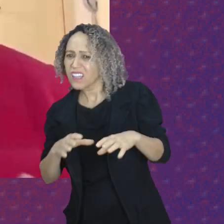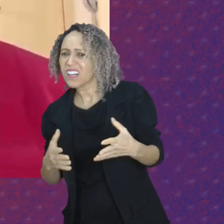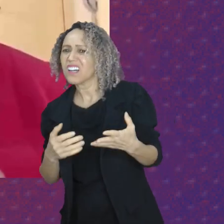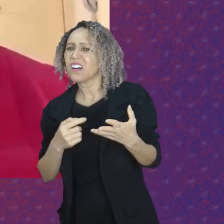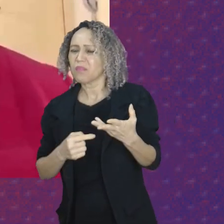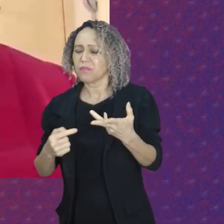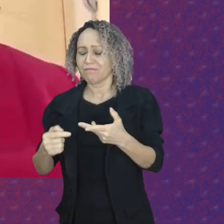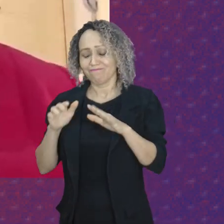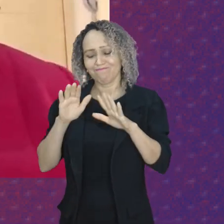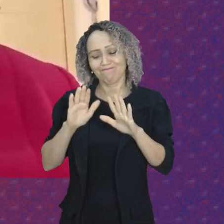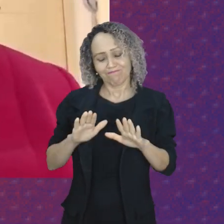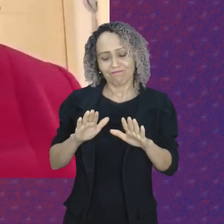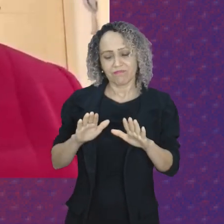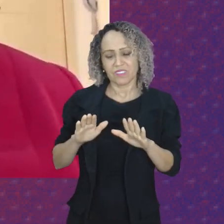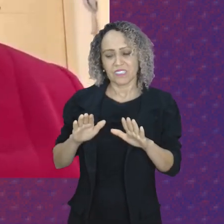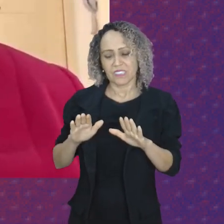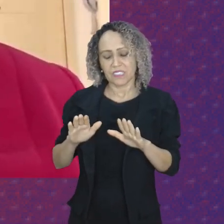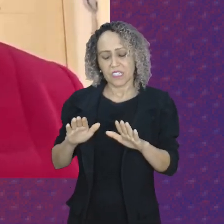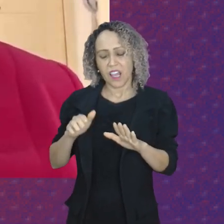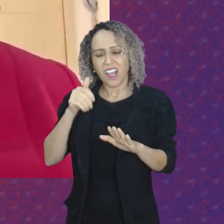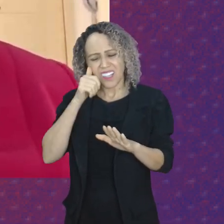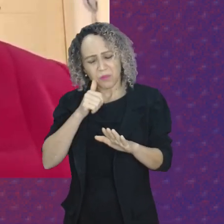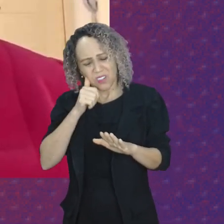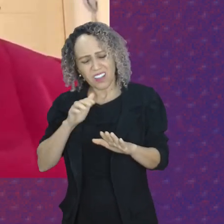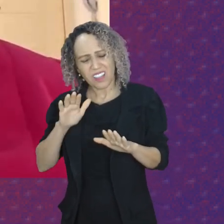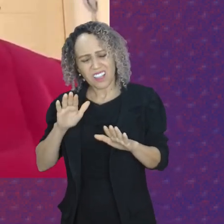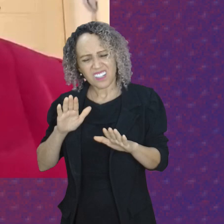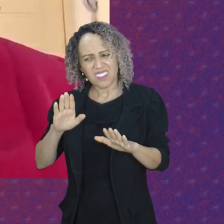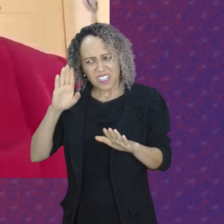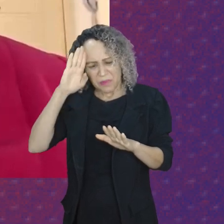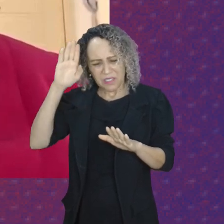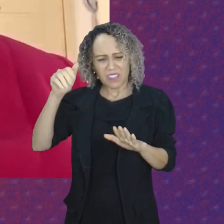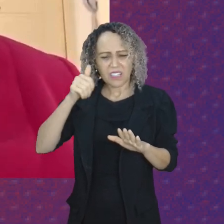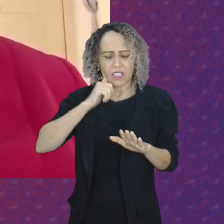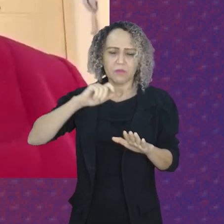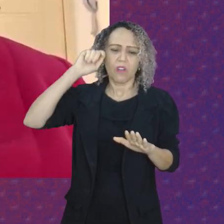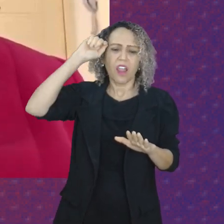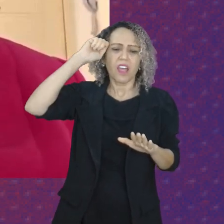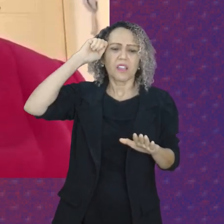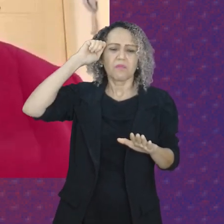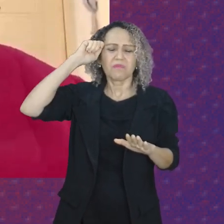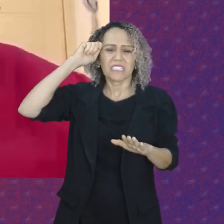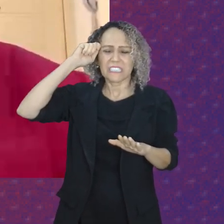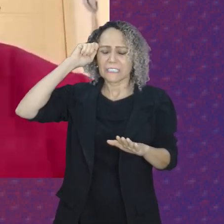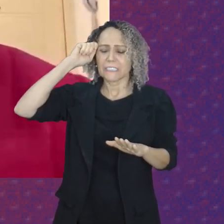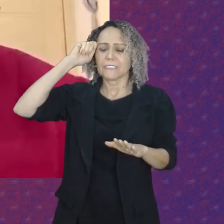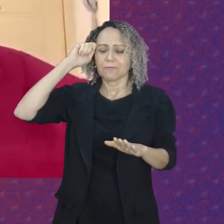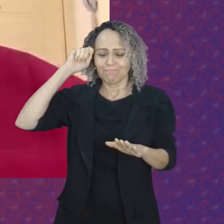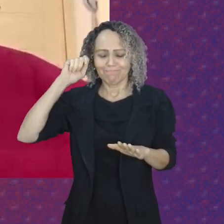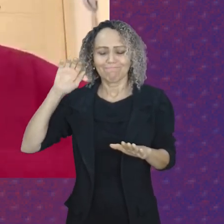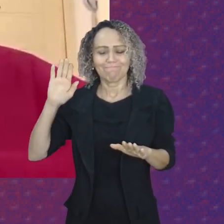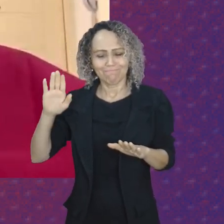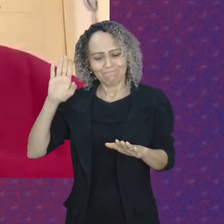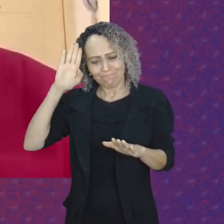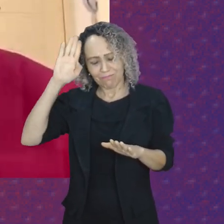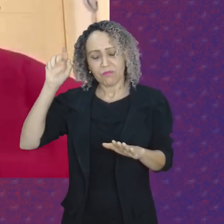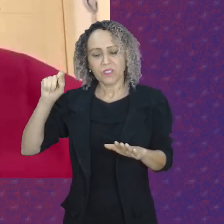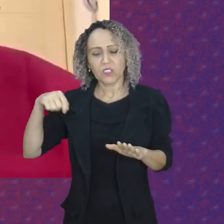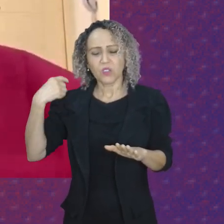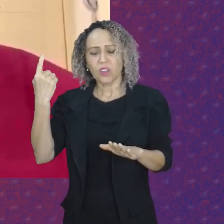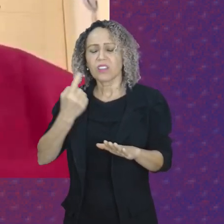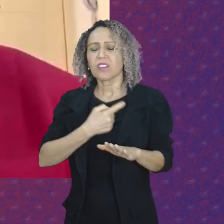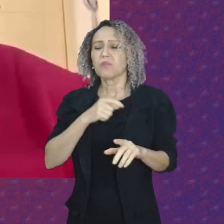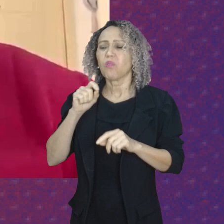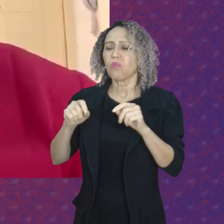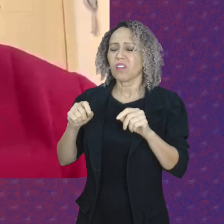pretas ainda, né, mais um agravo ainda, não, um agravamento maior, né, todas nós somos